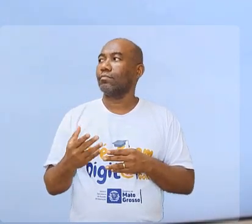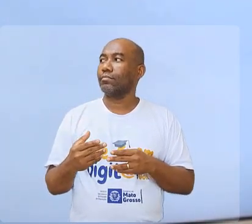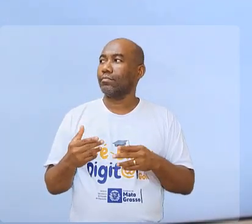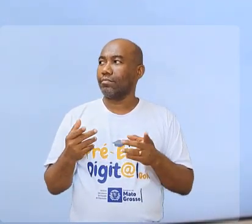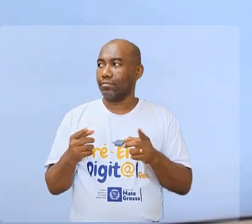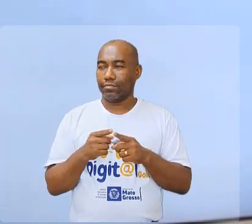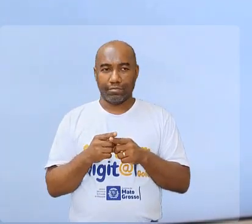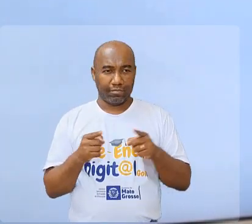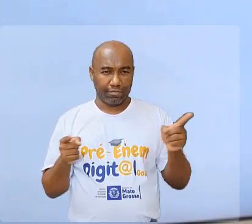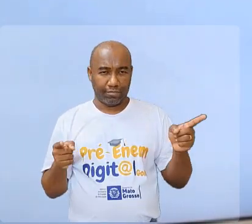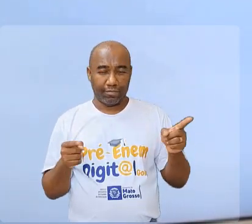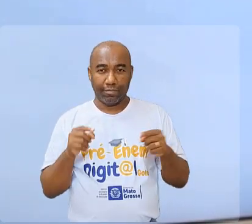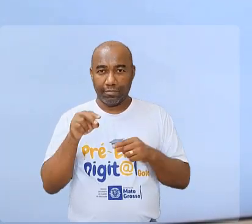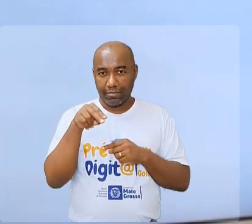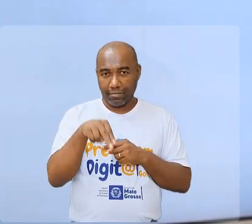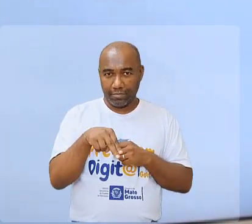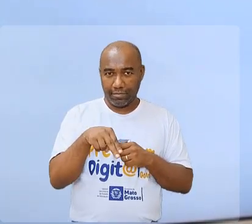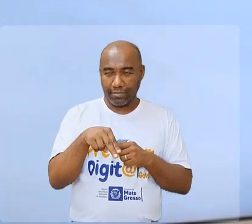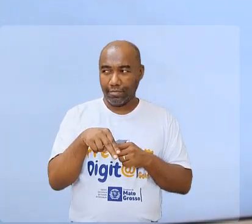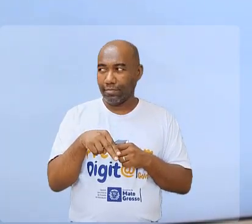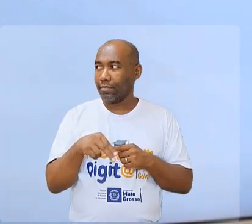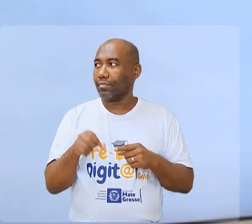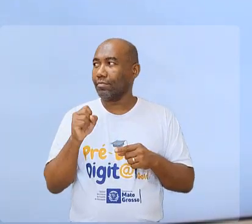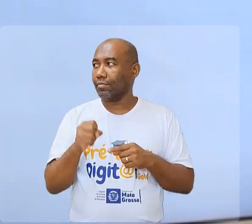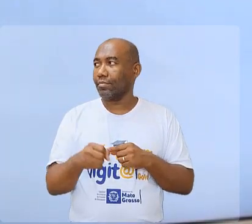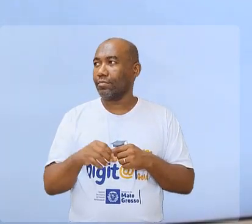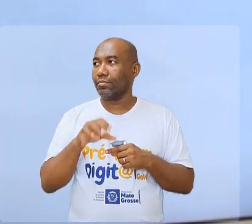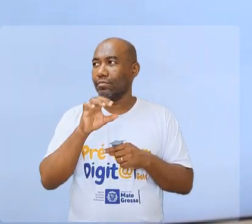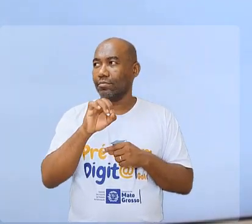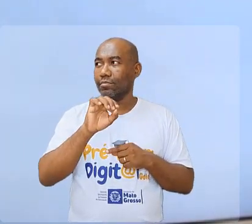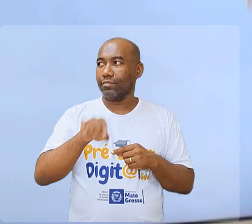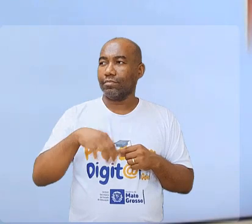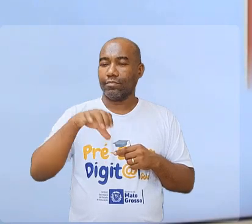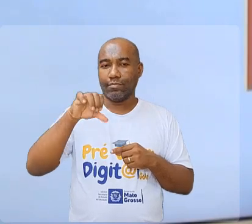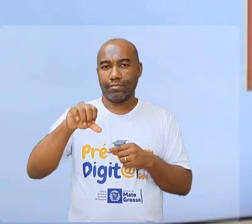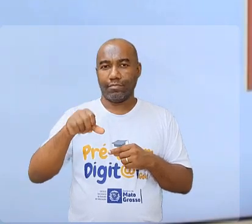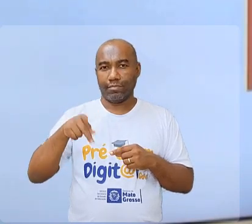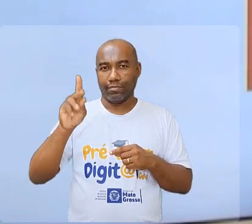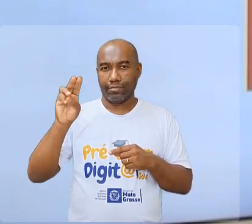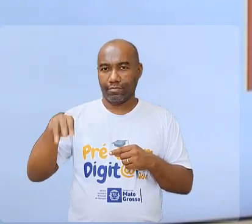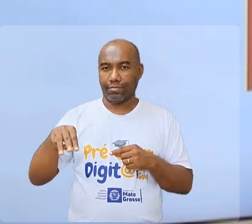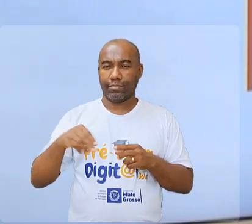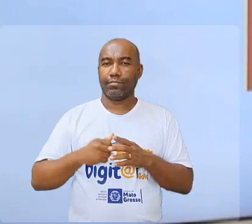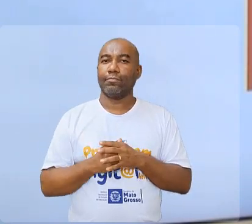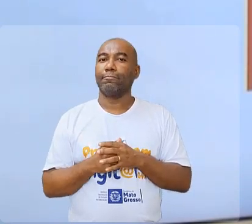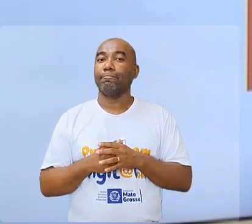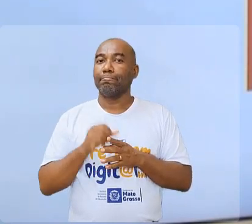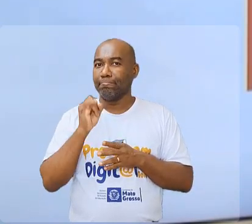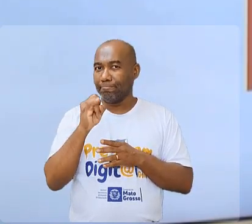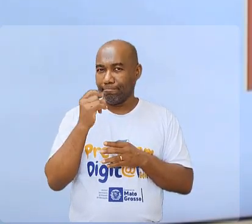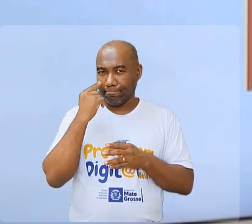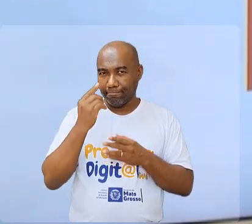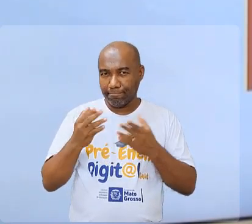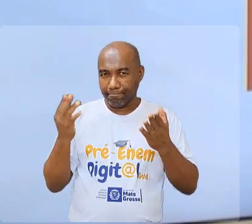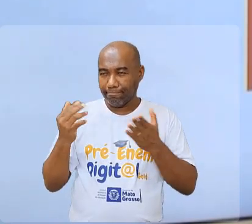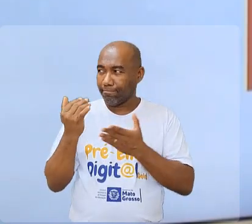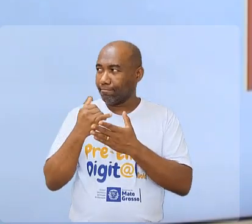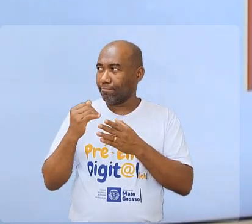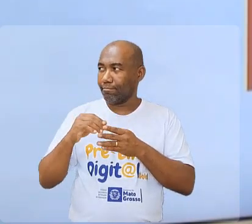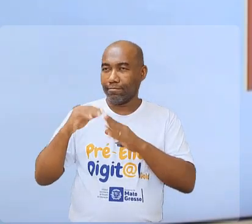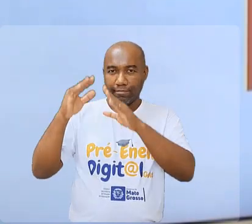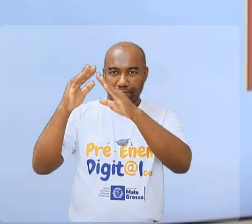dizer que este comprimento mede 0,9 agora que legal se essa distância